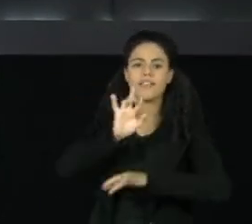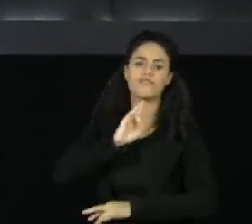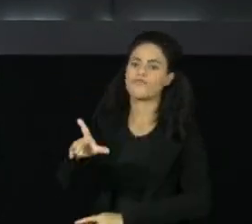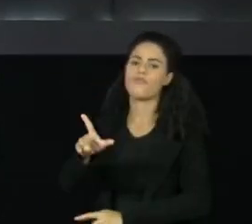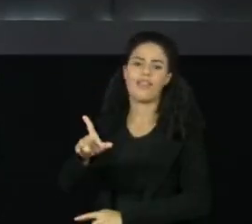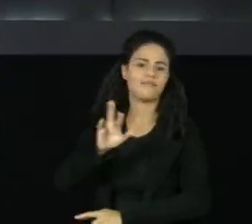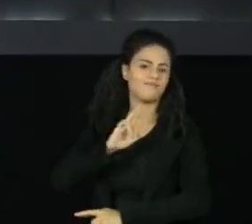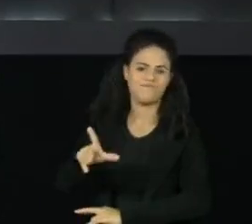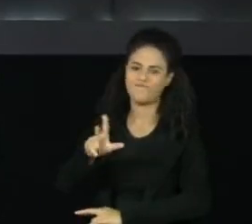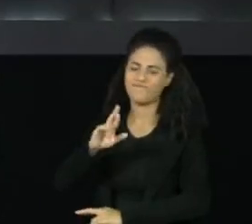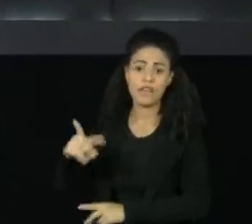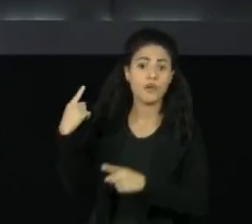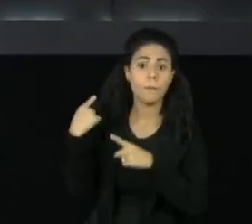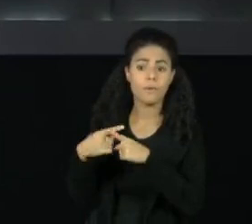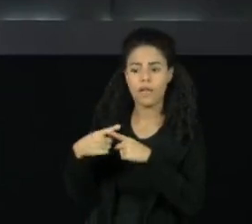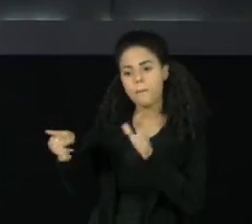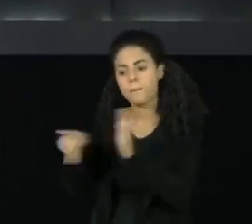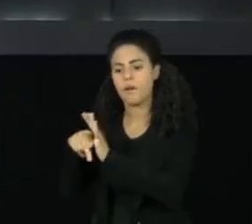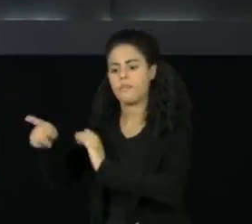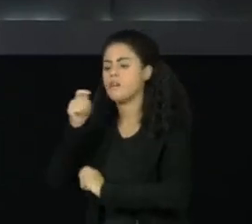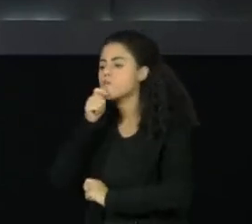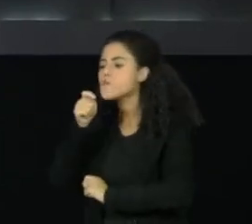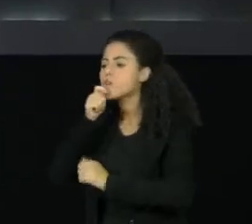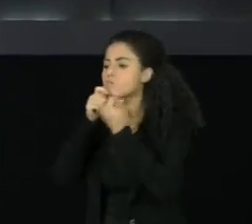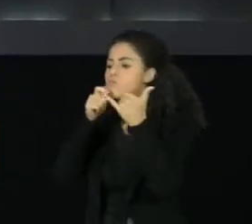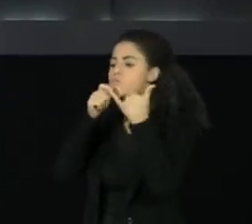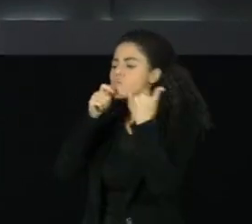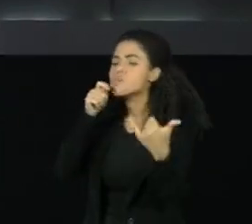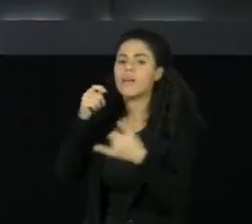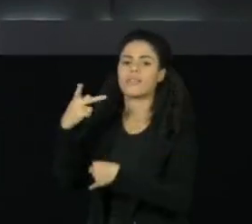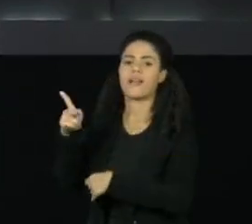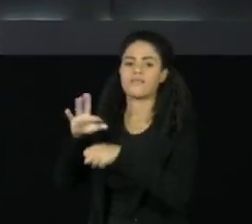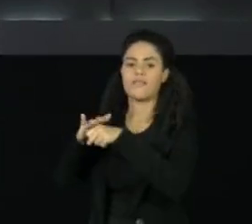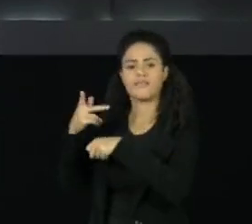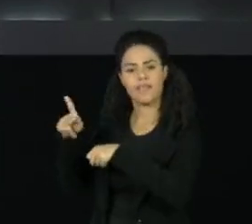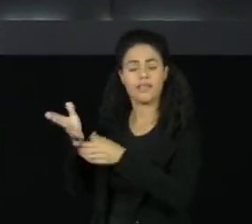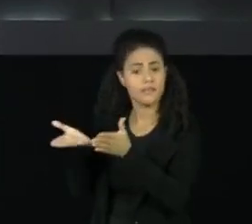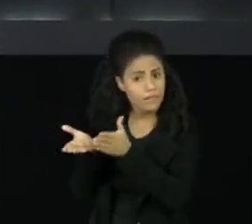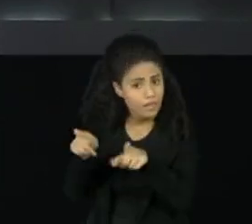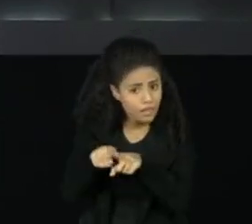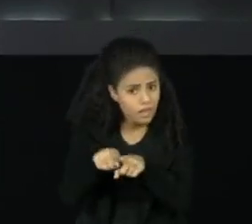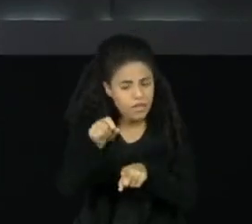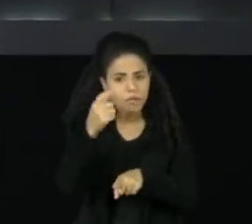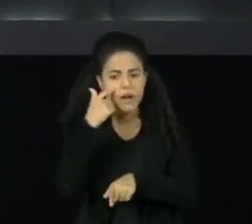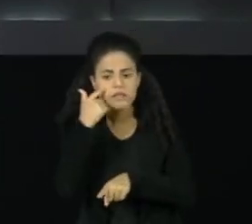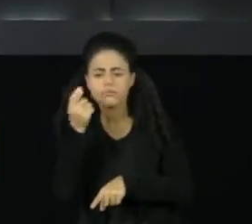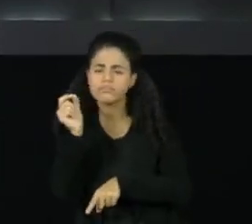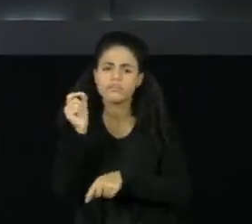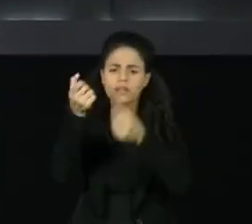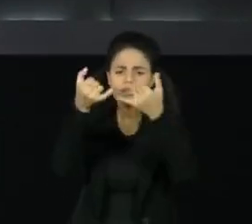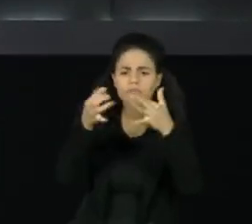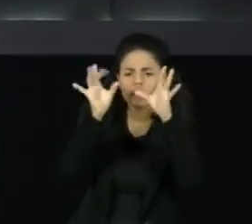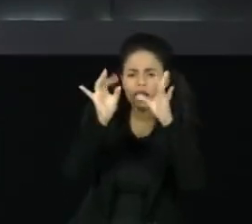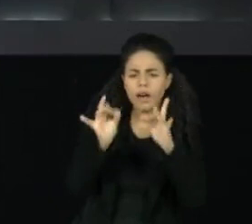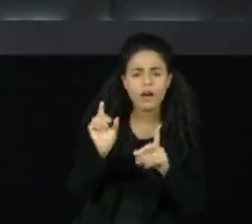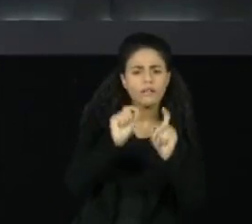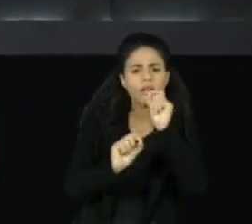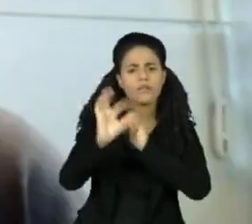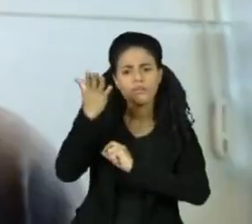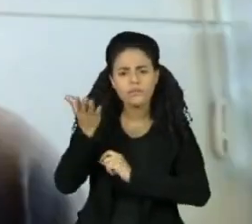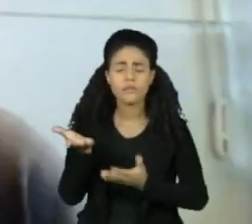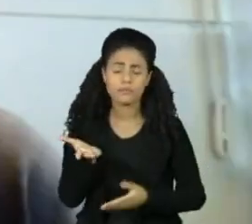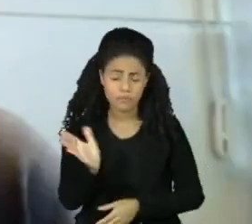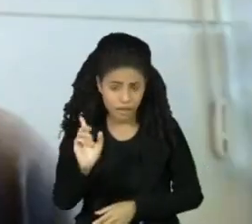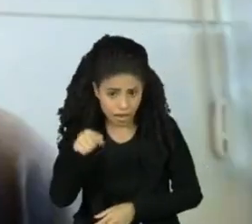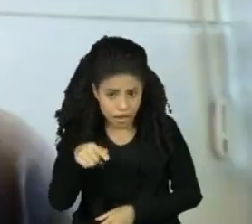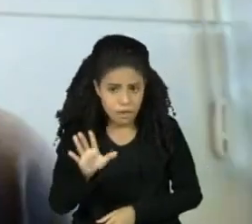ter PCR negativo para influenza e para COVID e ter o relato do paciente que se expunha aos DEFs.